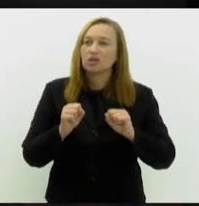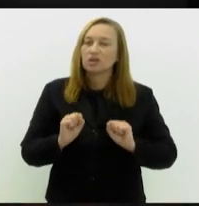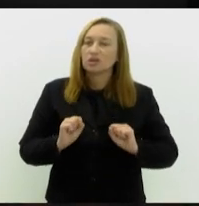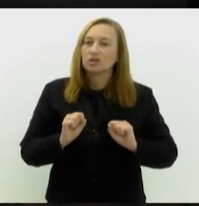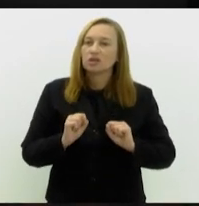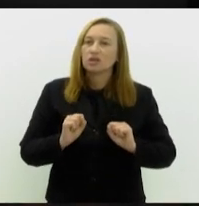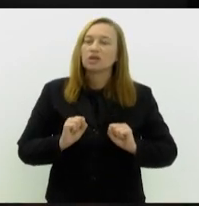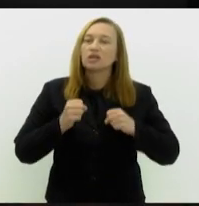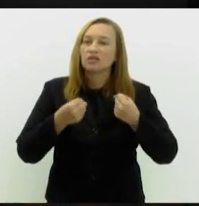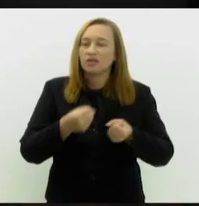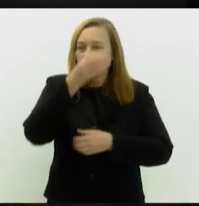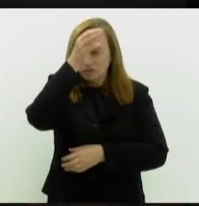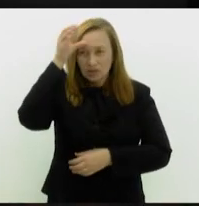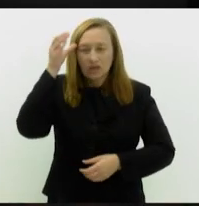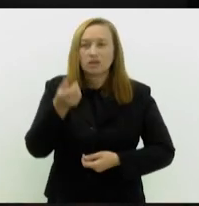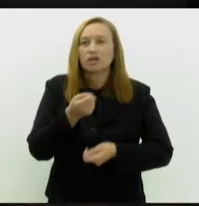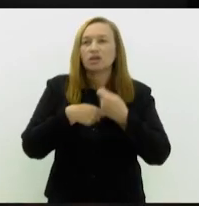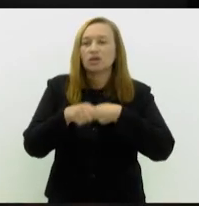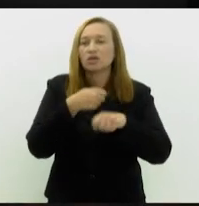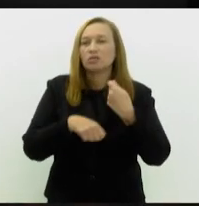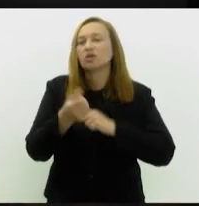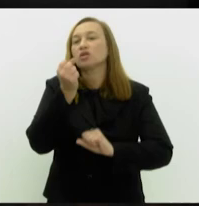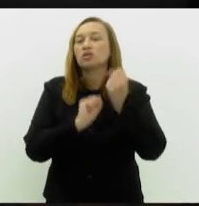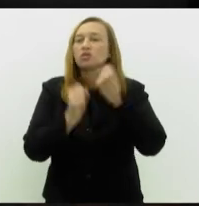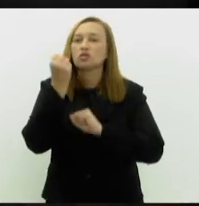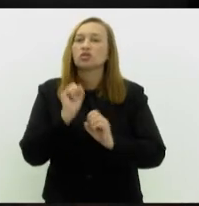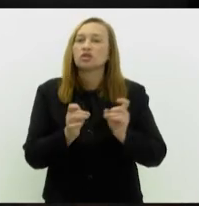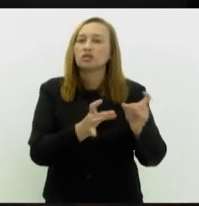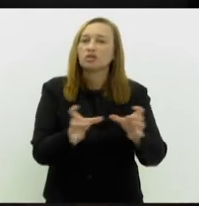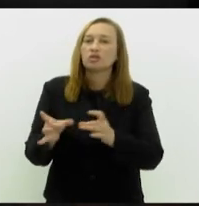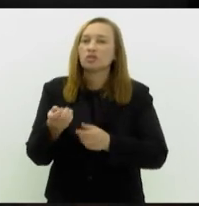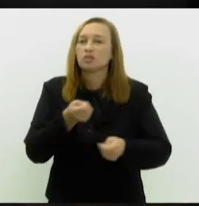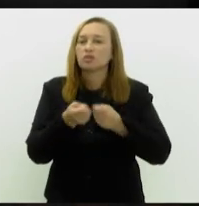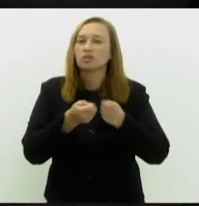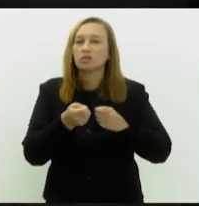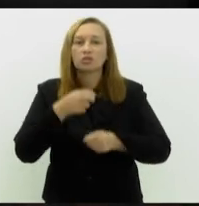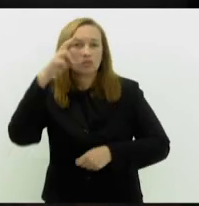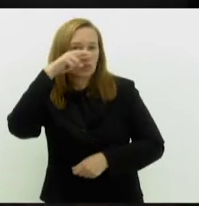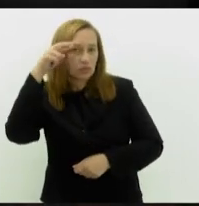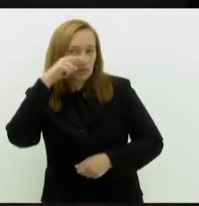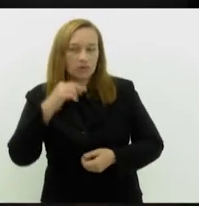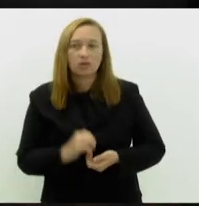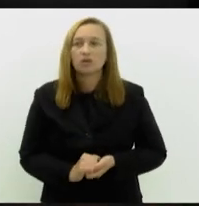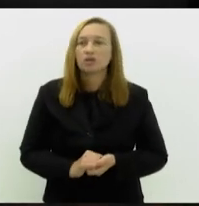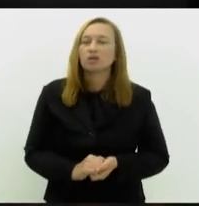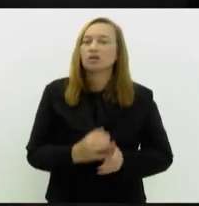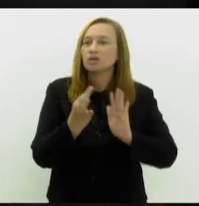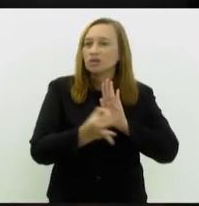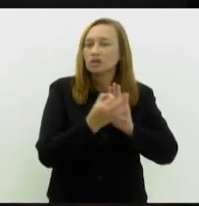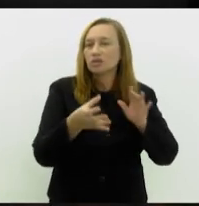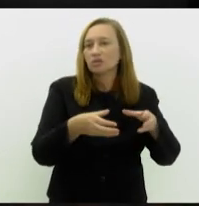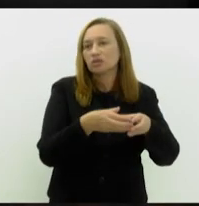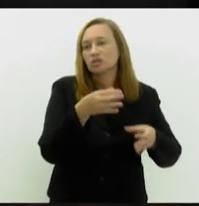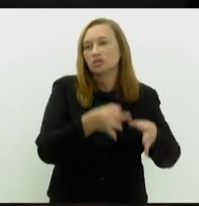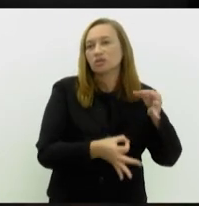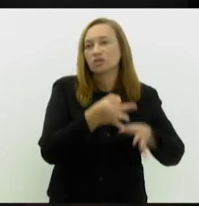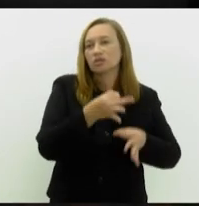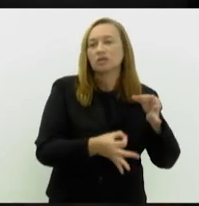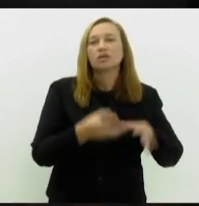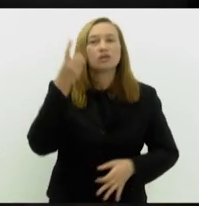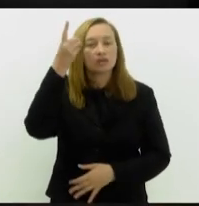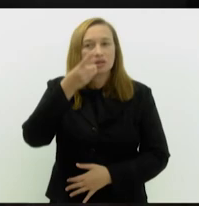da Segurança Alimentar, de Economia, Indústria e Comércio, de Orçamento, Finanças, Fiscalização Financeira e Controle. Para emitir parecer pela Comissão de Constituição e